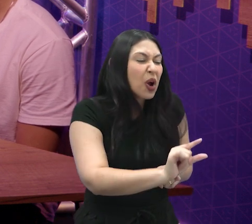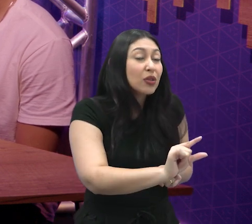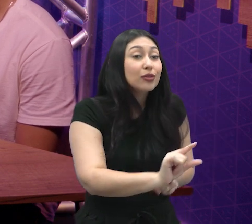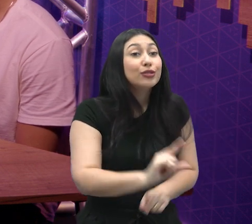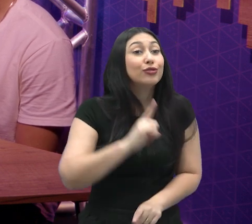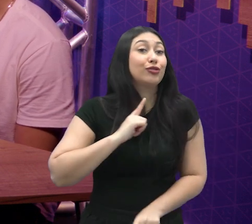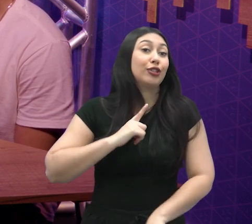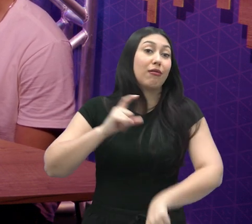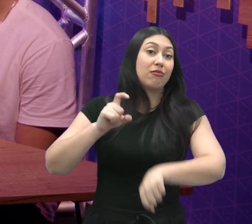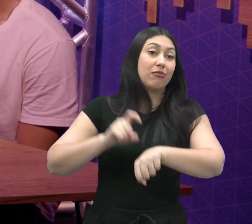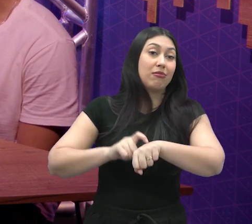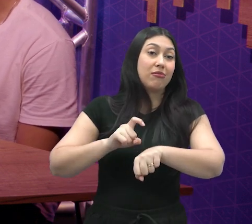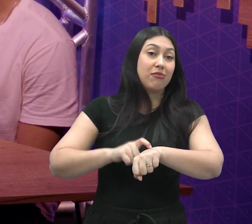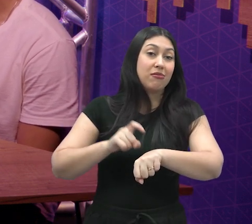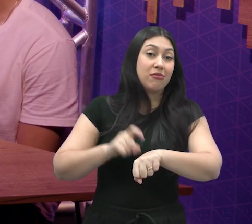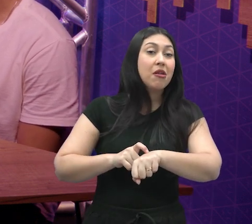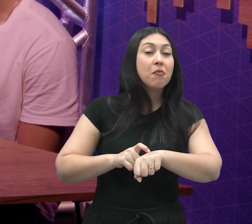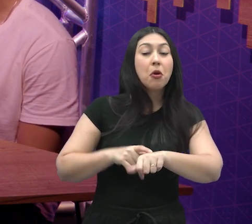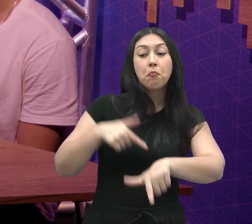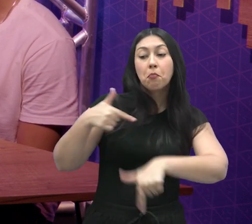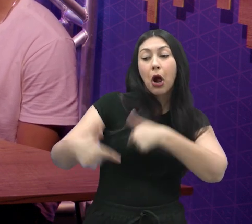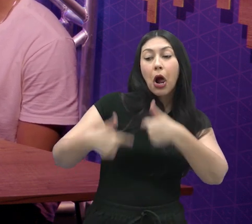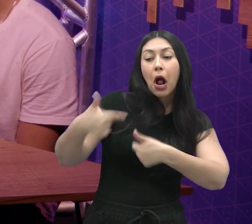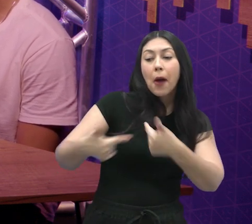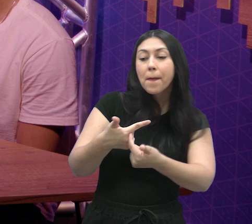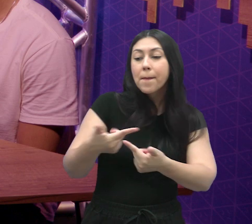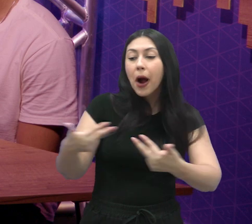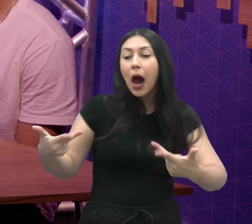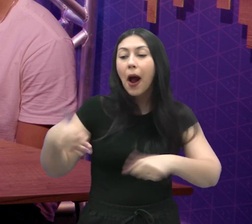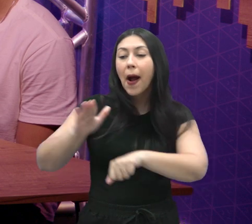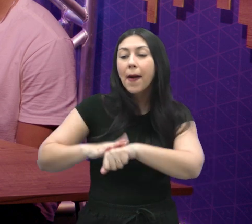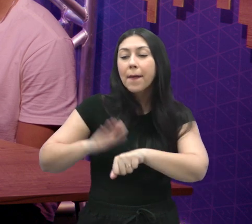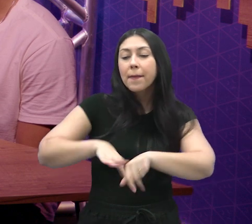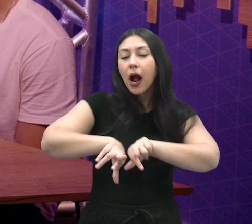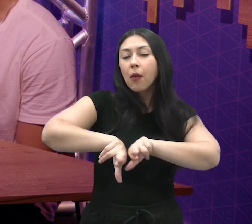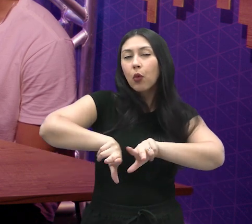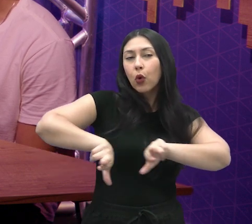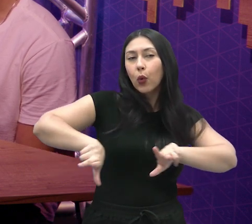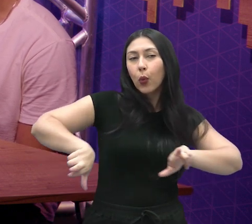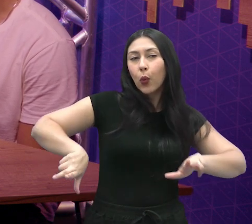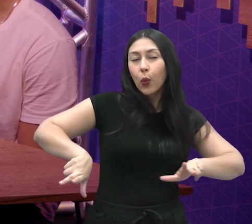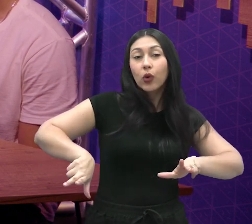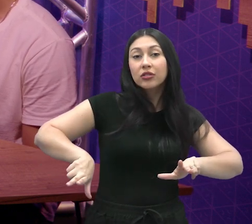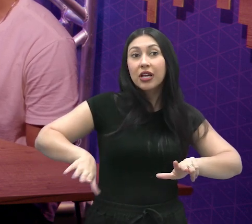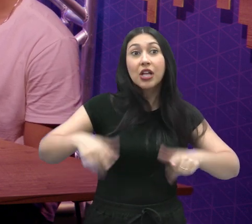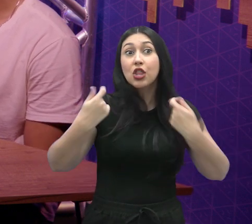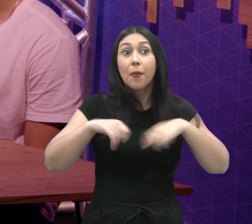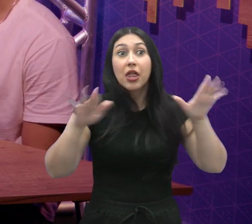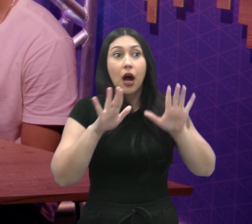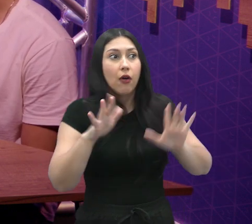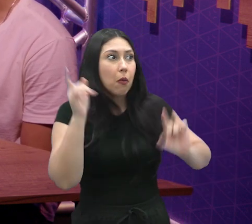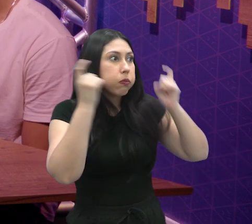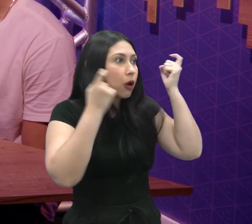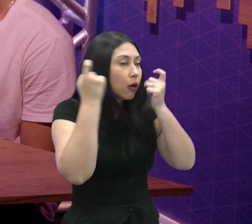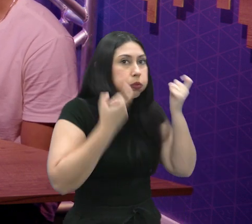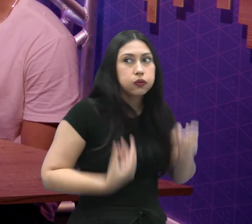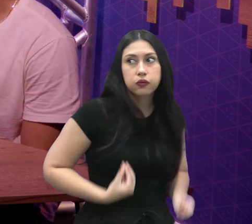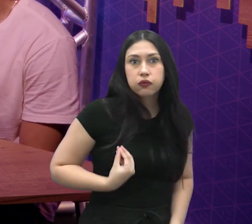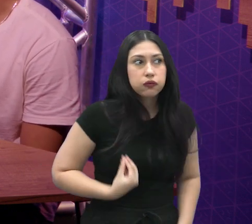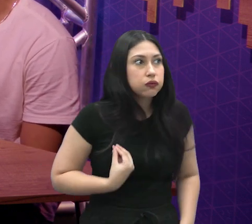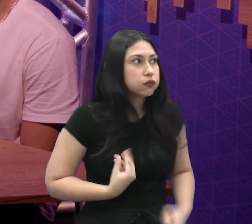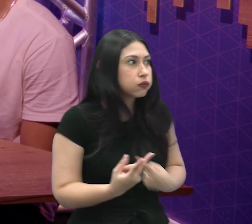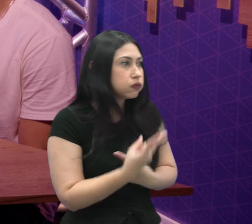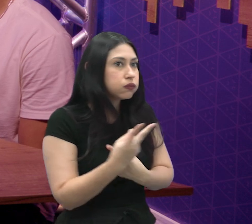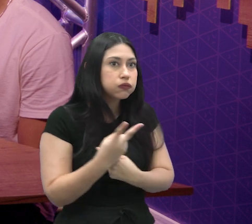ele tinha mais tempo para se ocupar fazendo outras coisas do que só preocupado ali com sobrevivência,